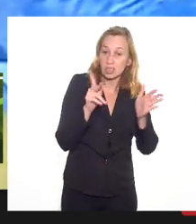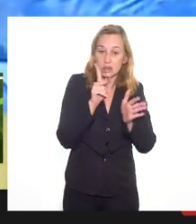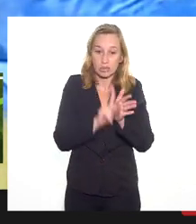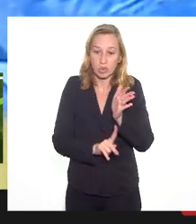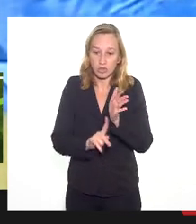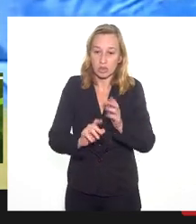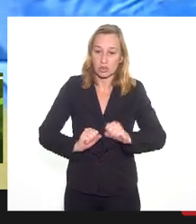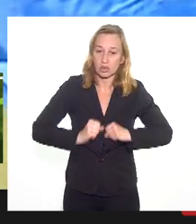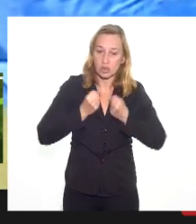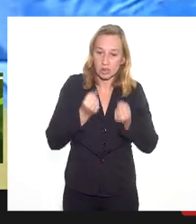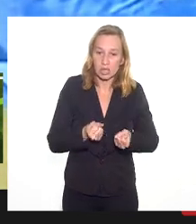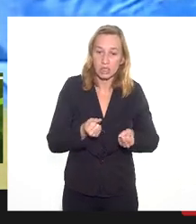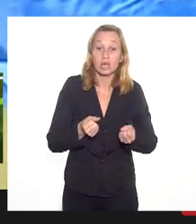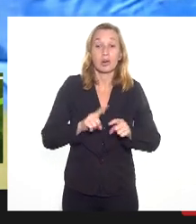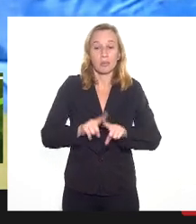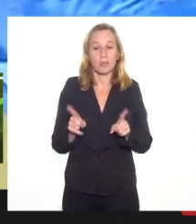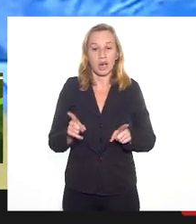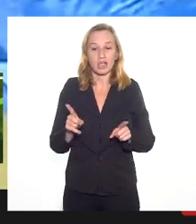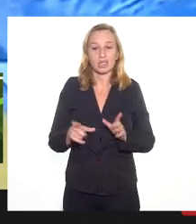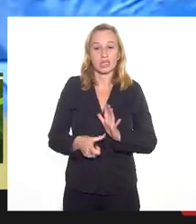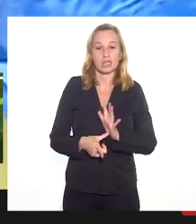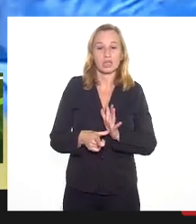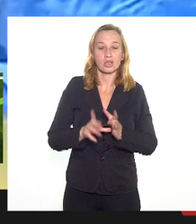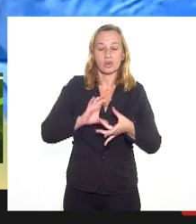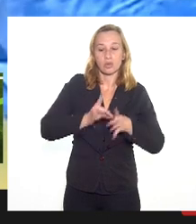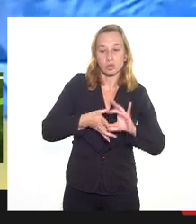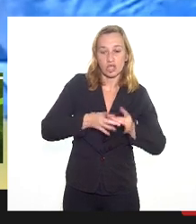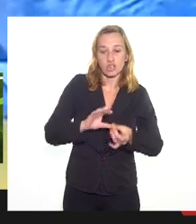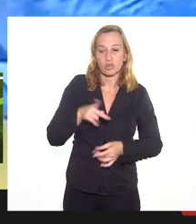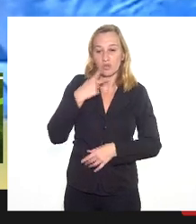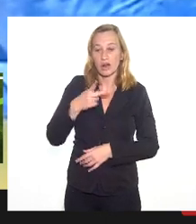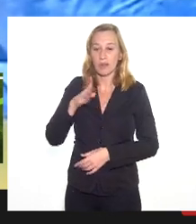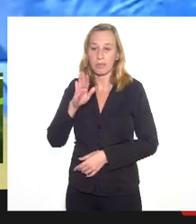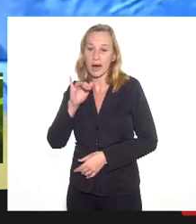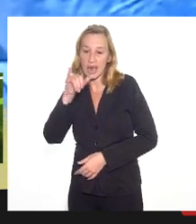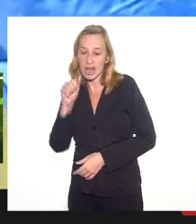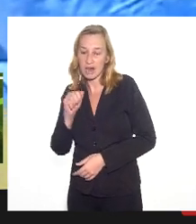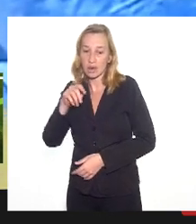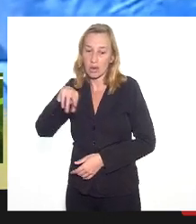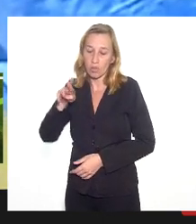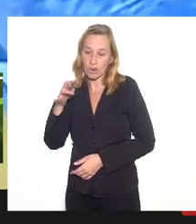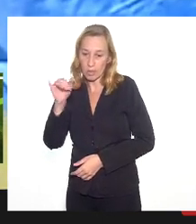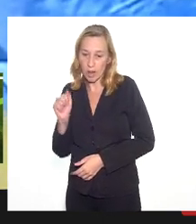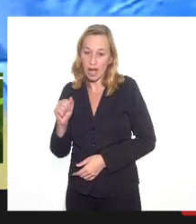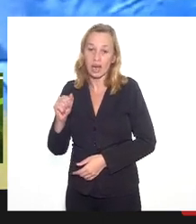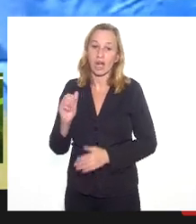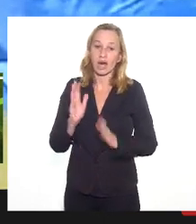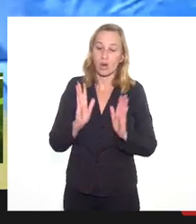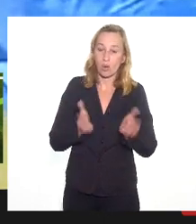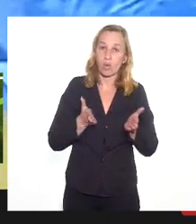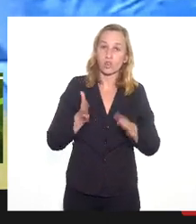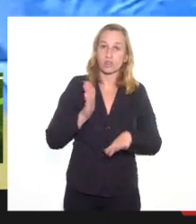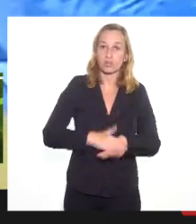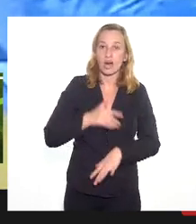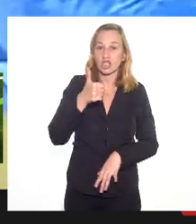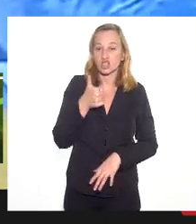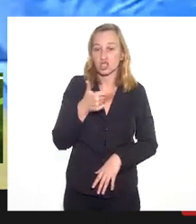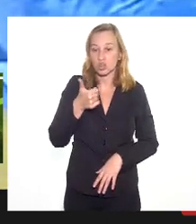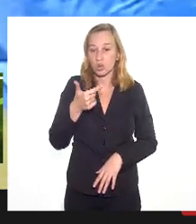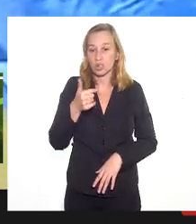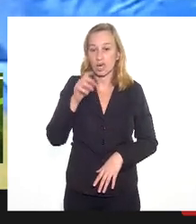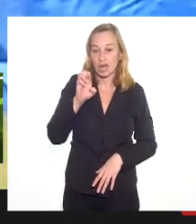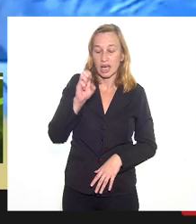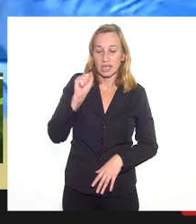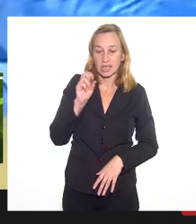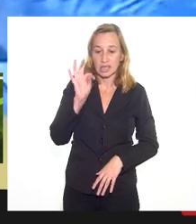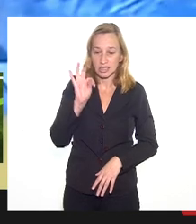de muitas formas. Mas, dentro desse contexto, vamos falar um pouco de Baía de Guanabara, existe hoje ativo mais de 12 estaleiros,